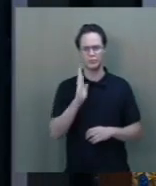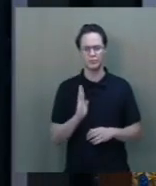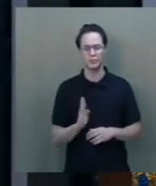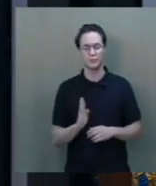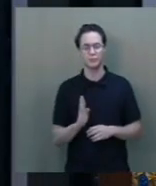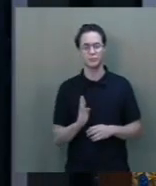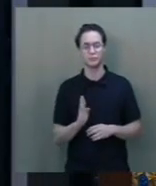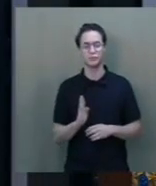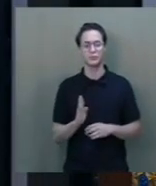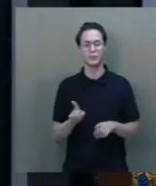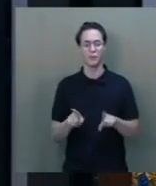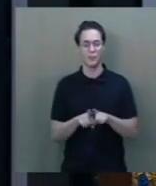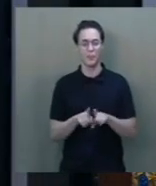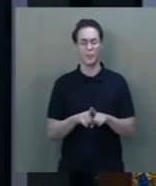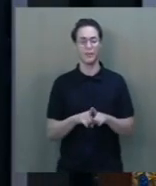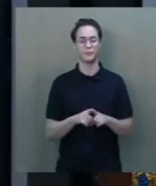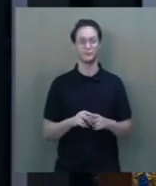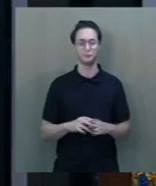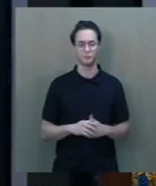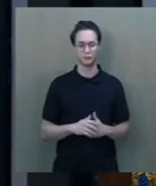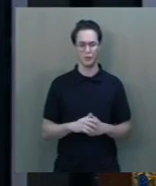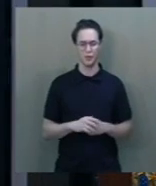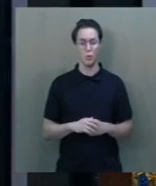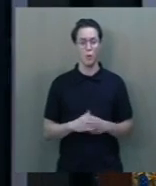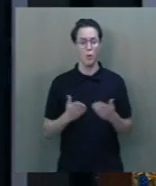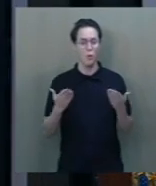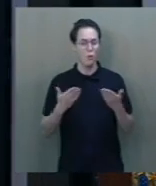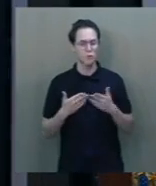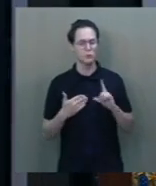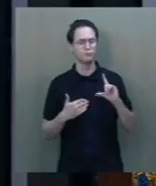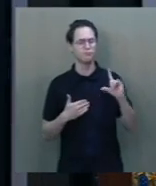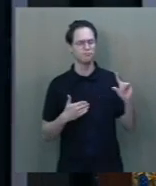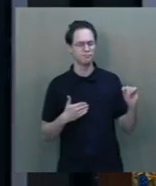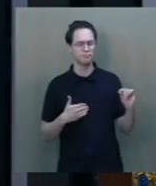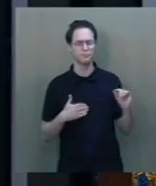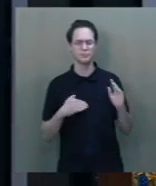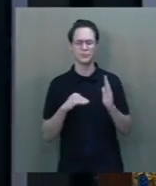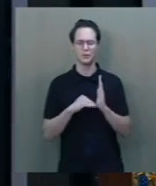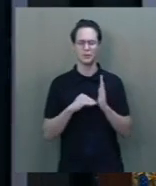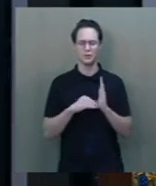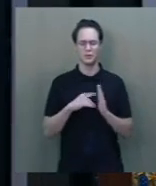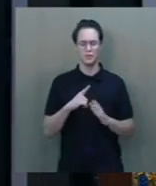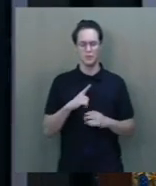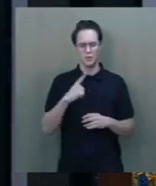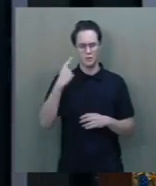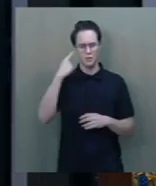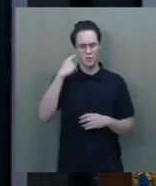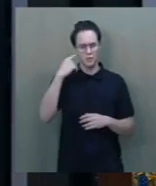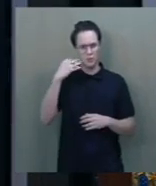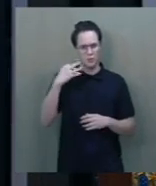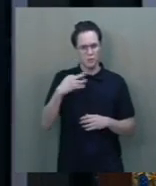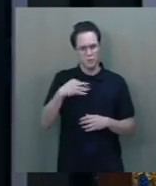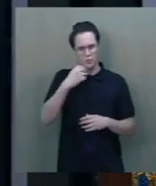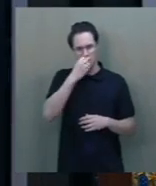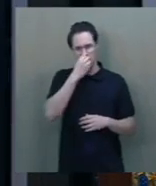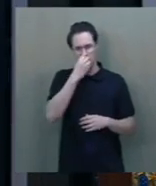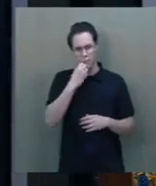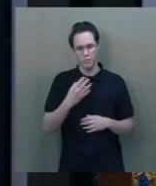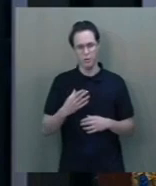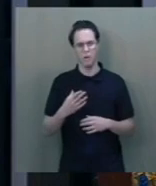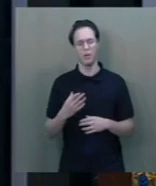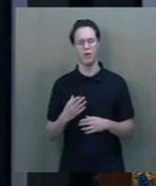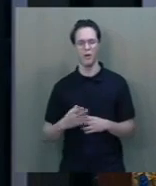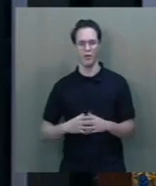além de senadora, que termino o mandato. Saio do Senado com absoluta convicção de de que lutei pelo bem contra o mal, lutei